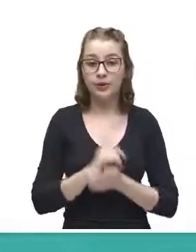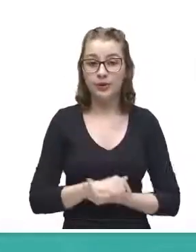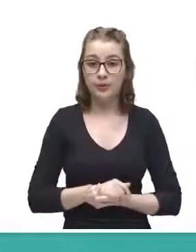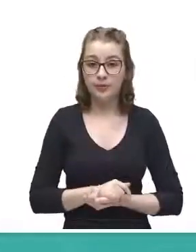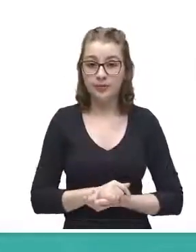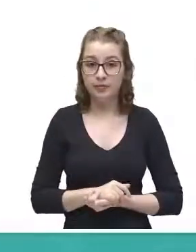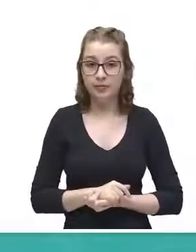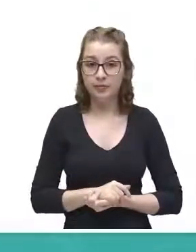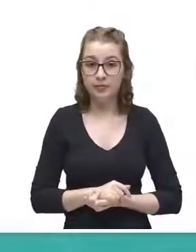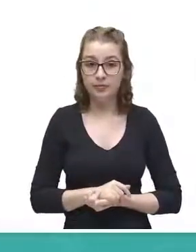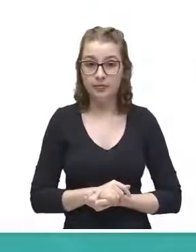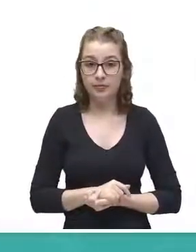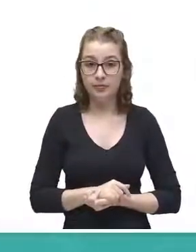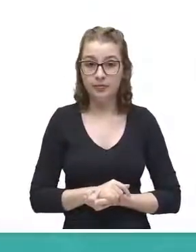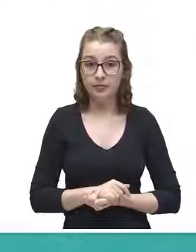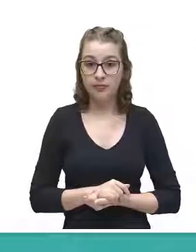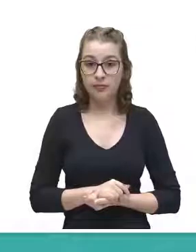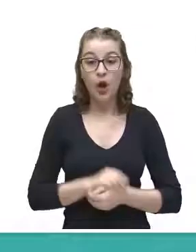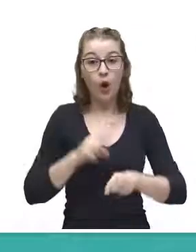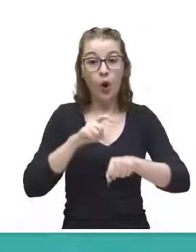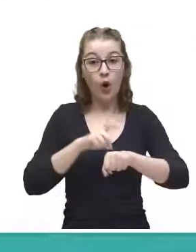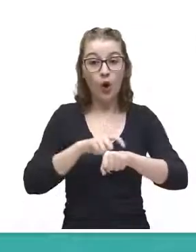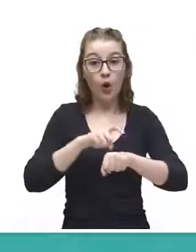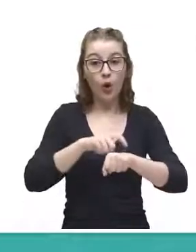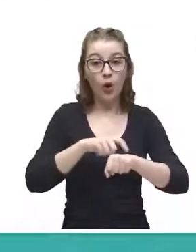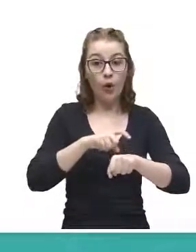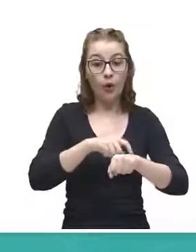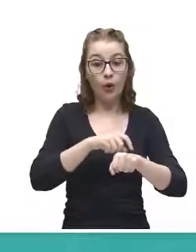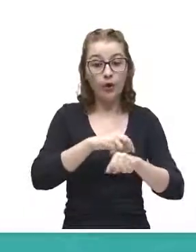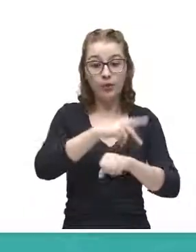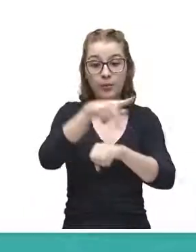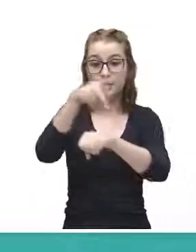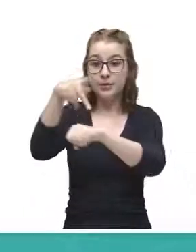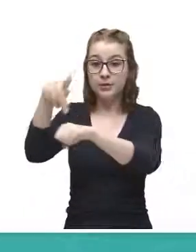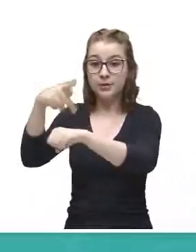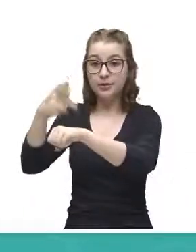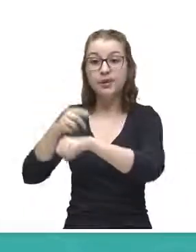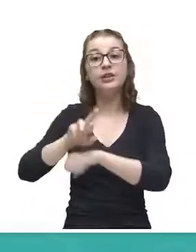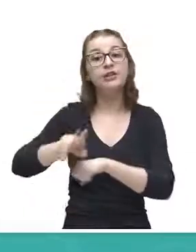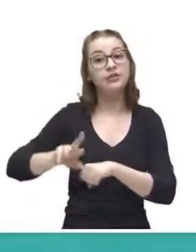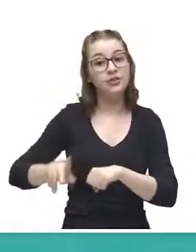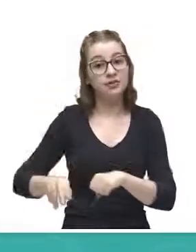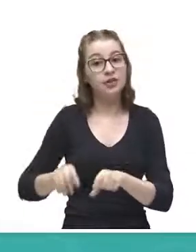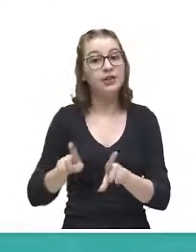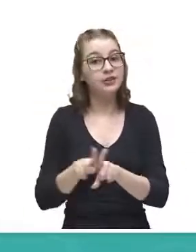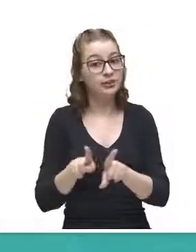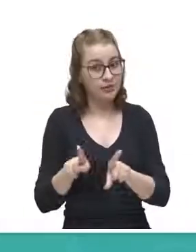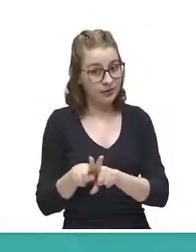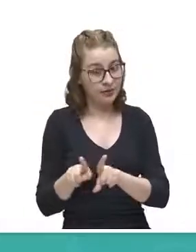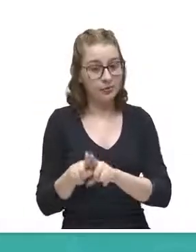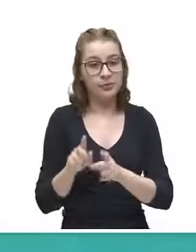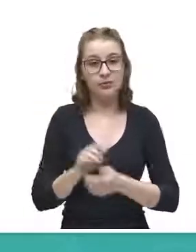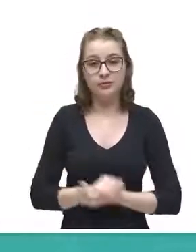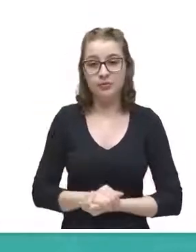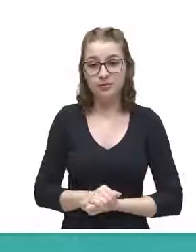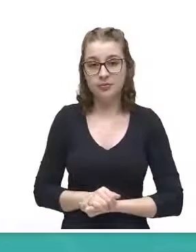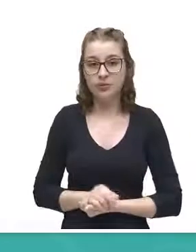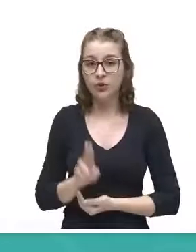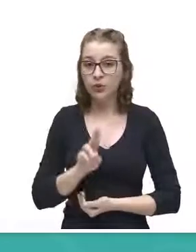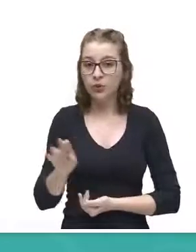gente, diferentes horários no nosso planeta. Então é aí que também surgem o quê? Os